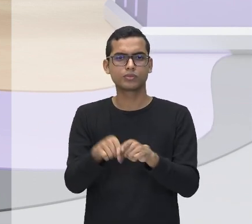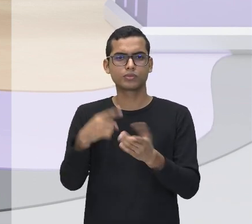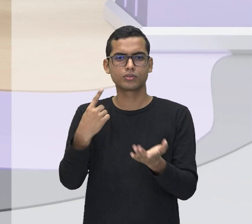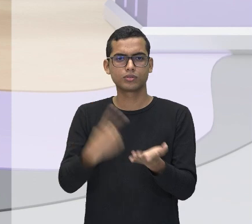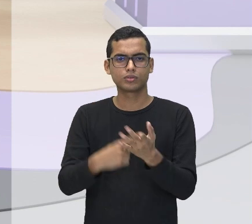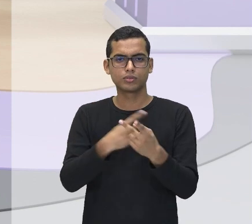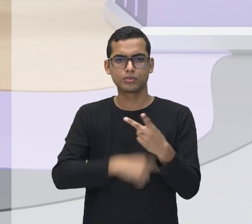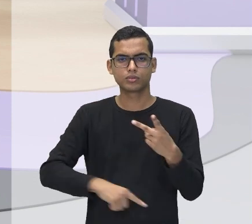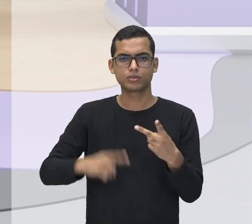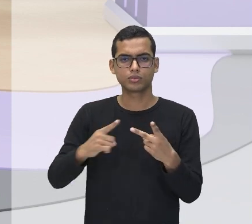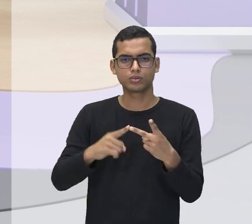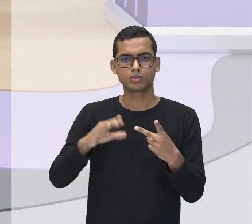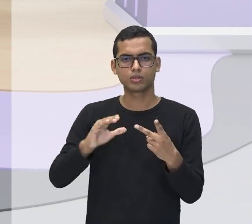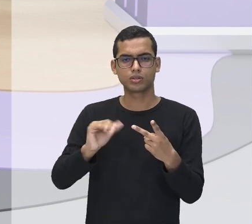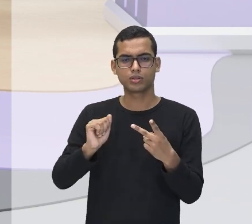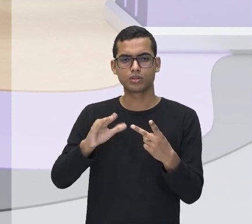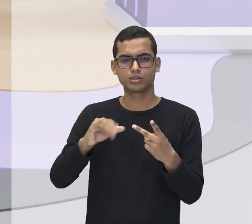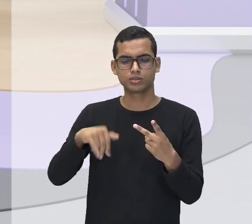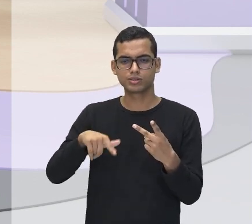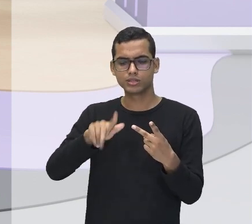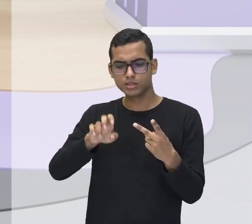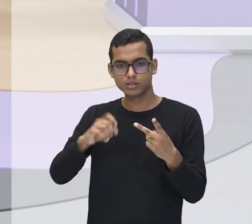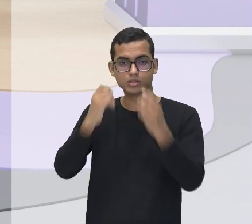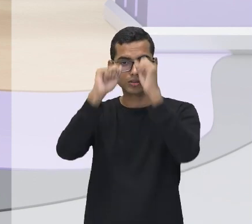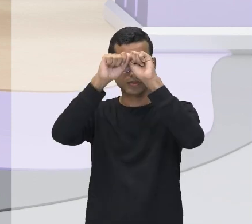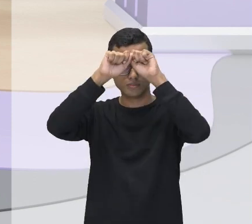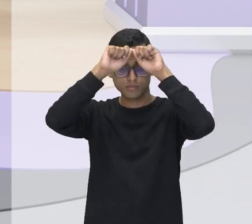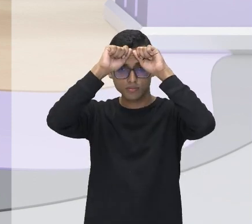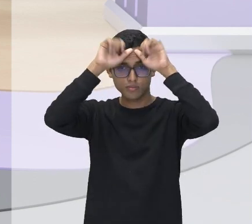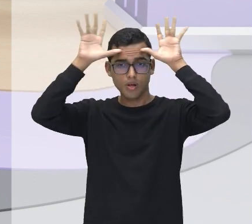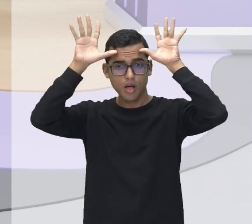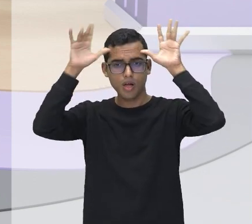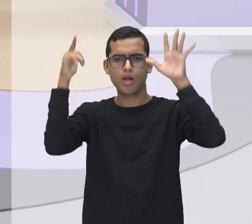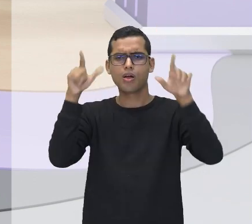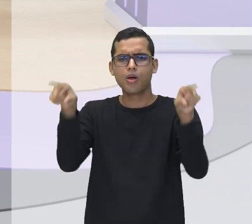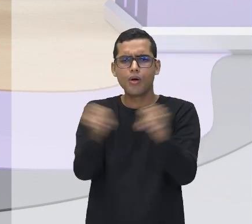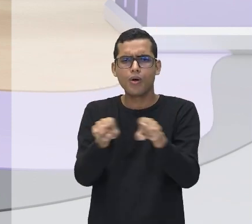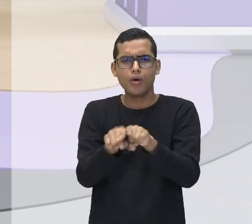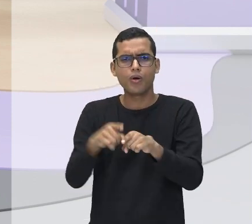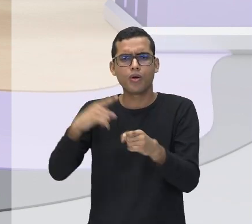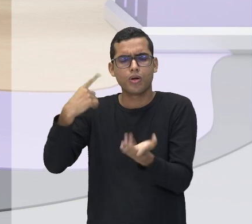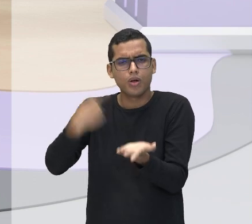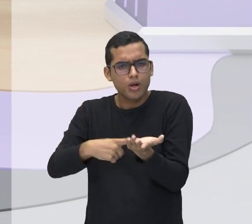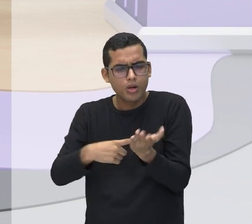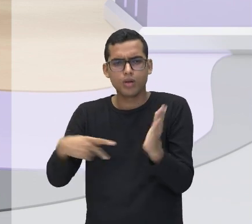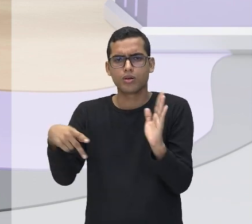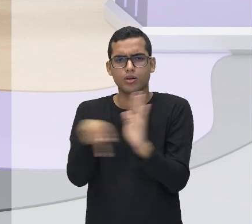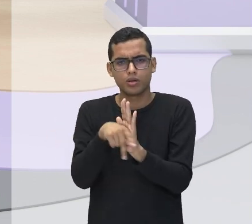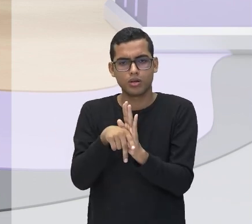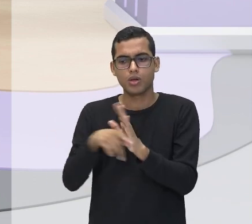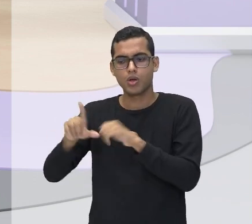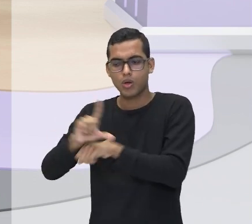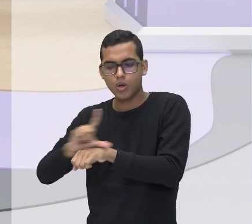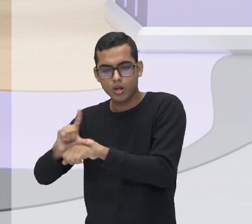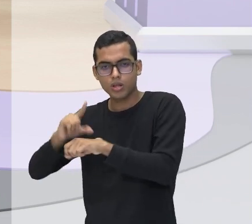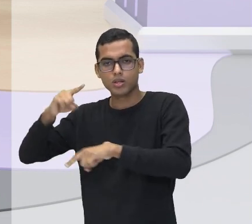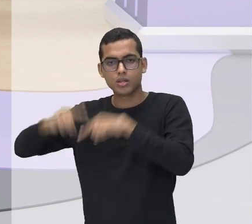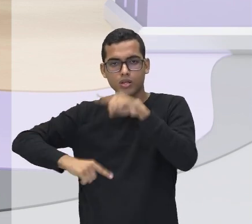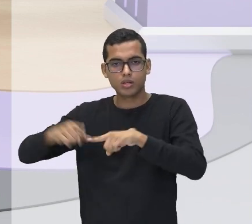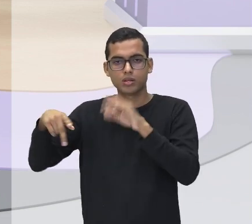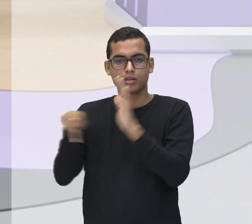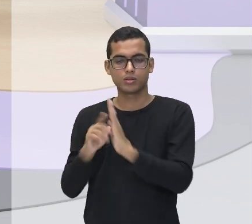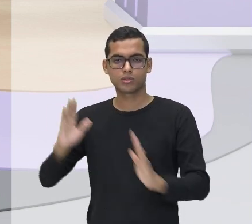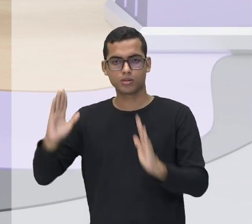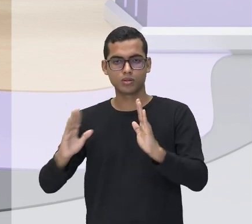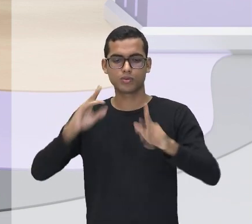líder político, social, né? É o líder material, temporal ali